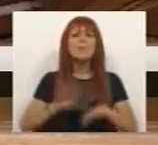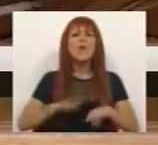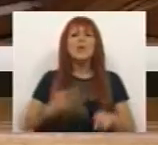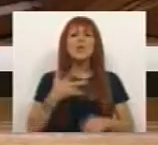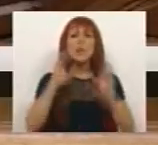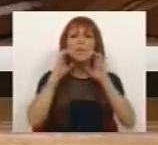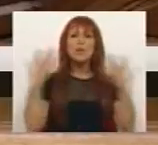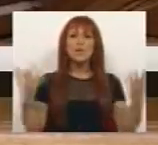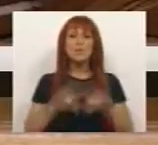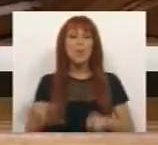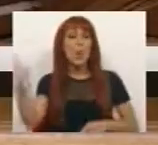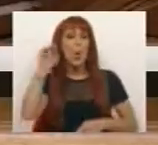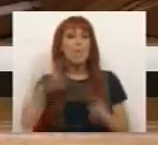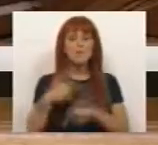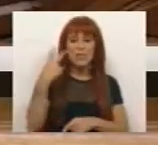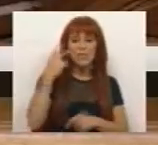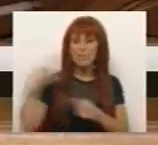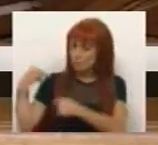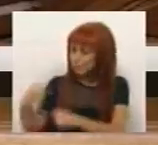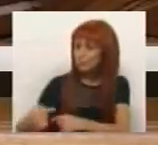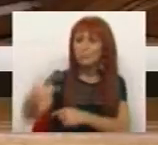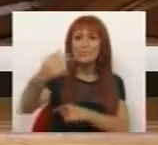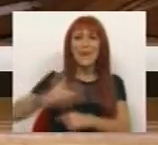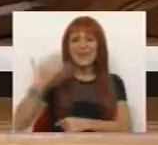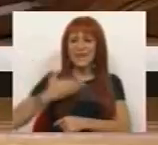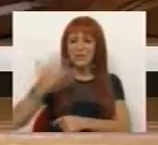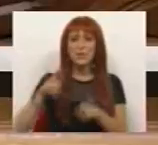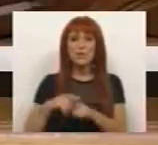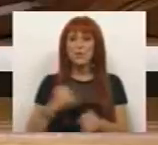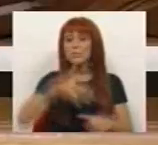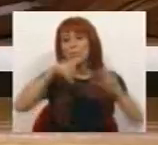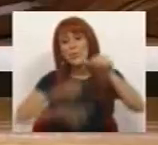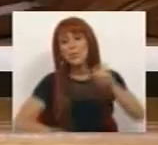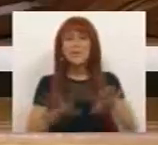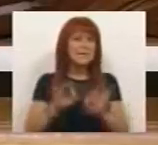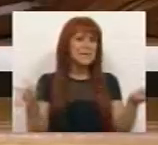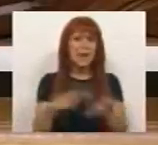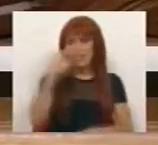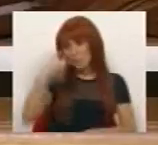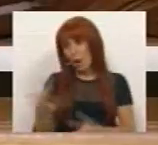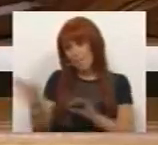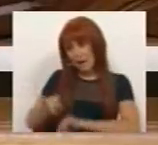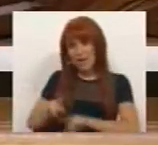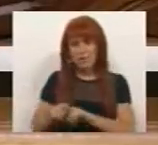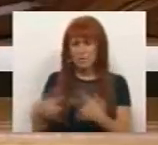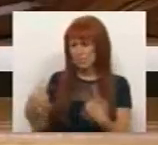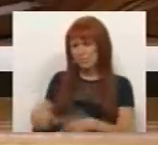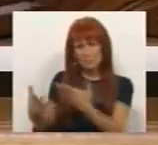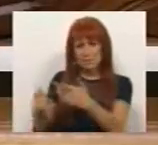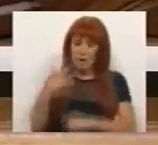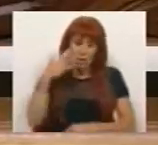Mário Soares. Ouvimos e vimos ao longo dos últimos dias depoimentos de natureza mais pessoal,